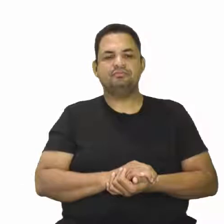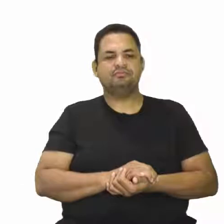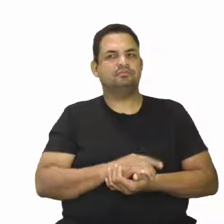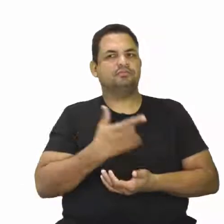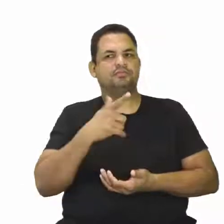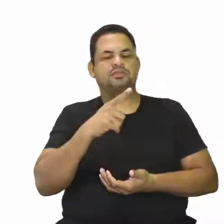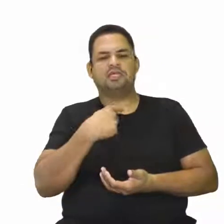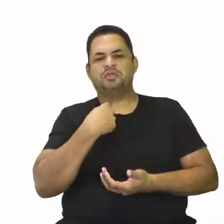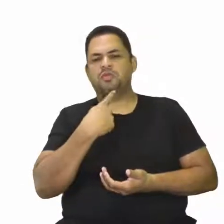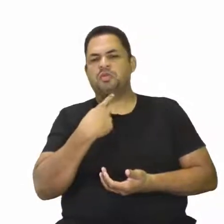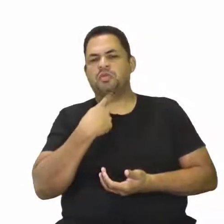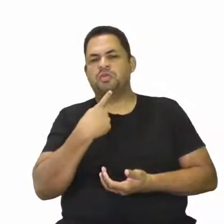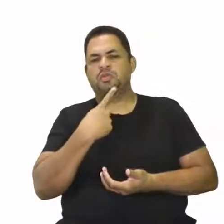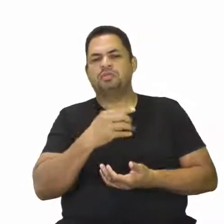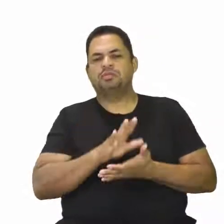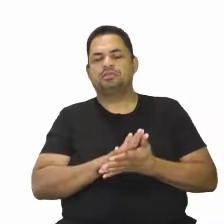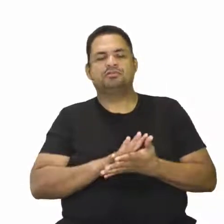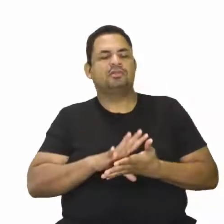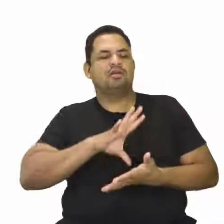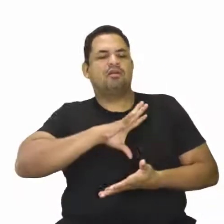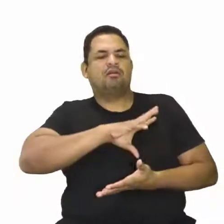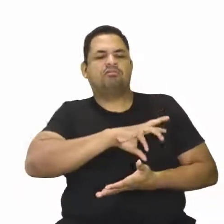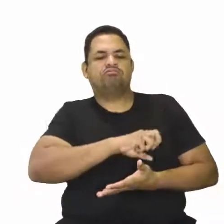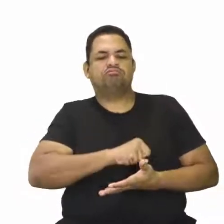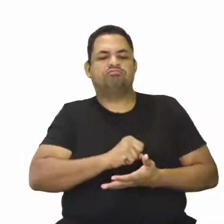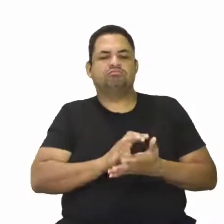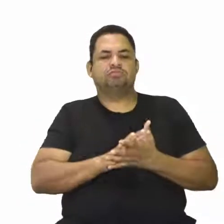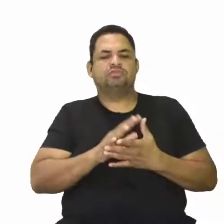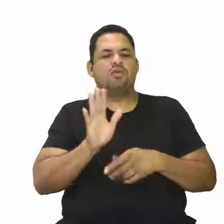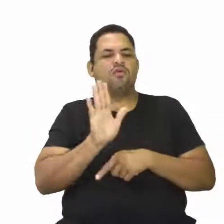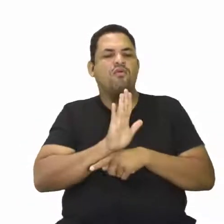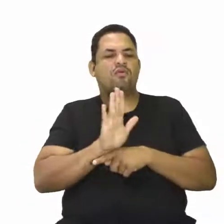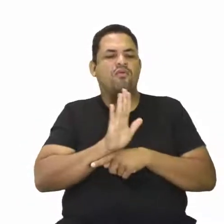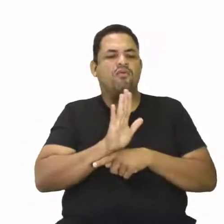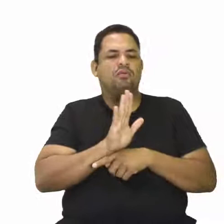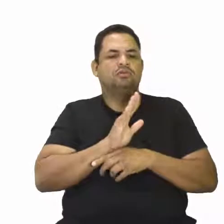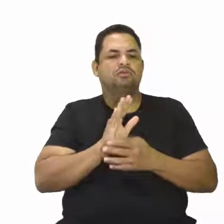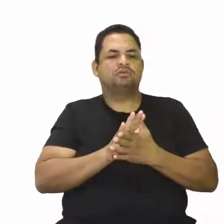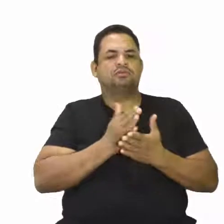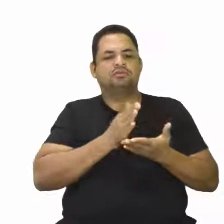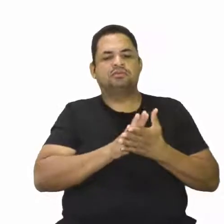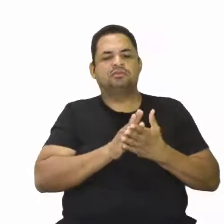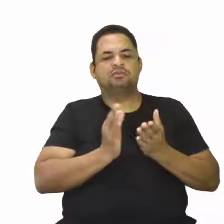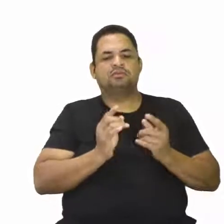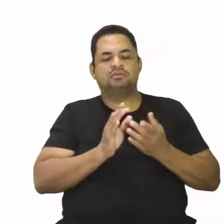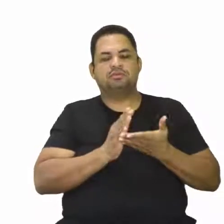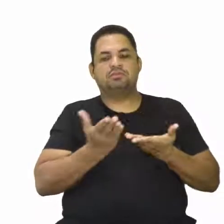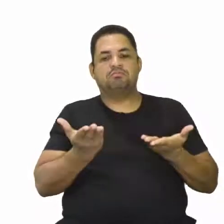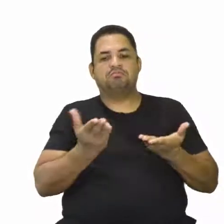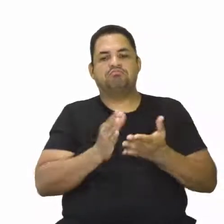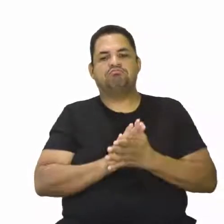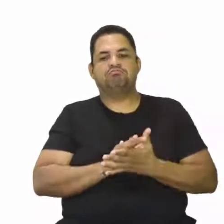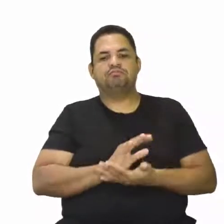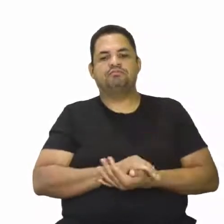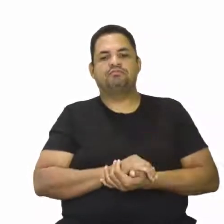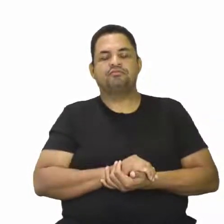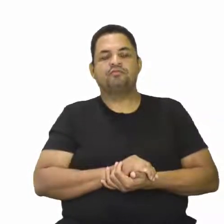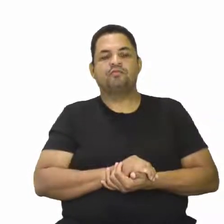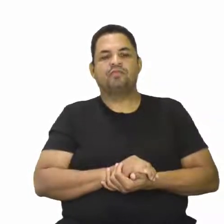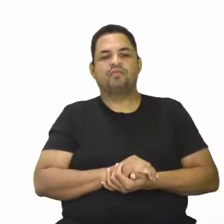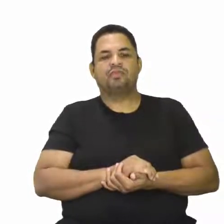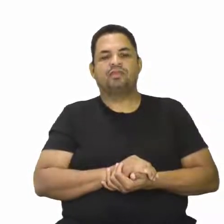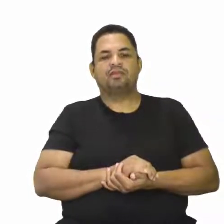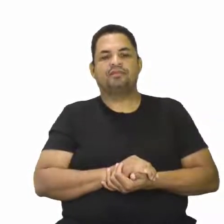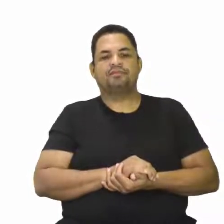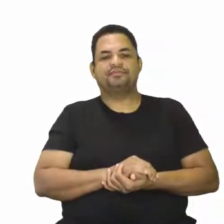Sem dúvidas, sou apaixonada por filmes e séries. Por supuesto, vou à